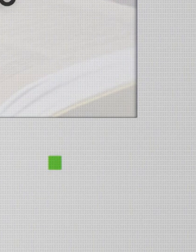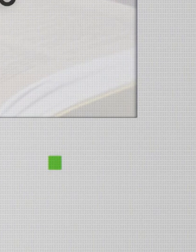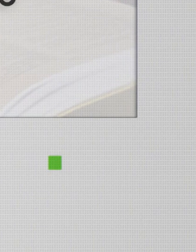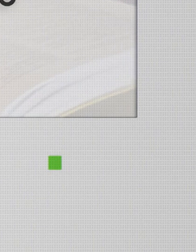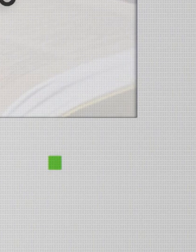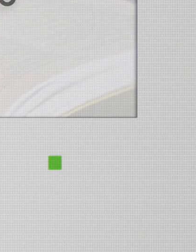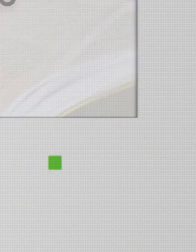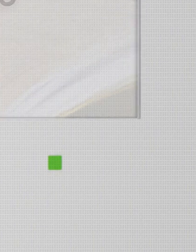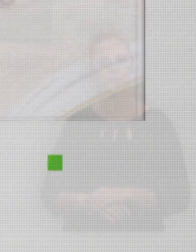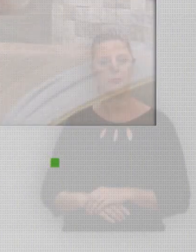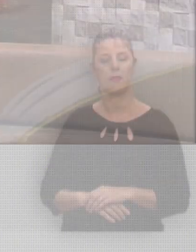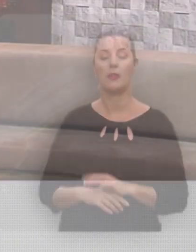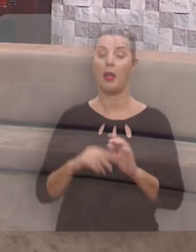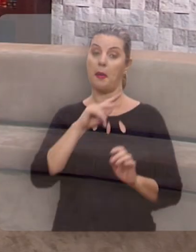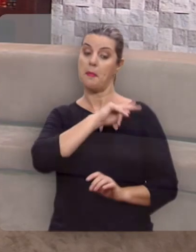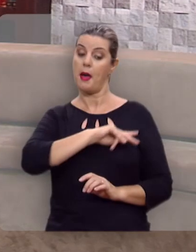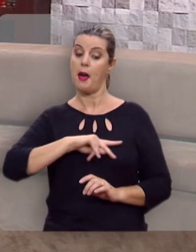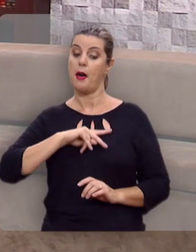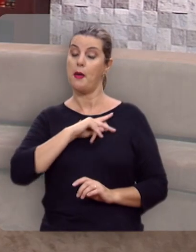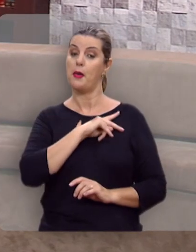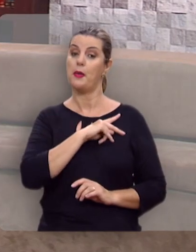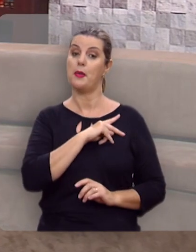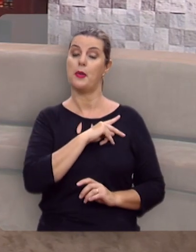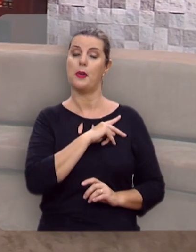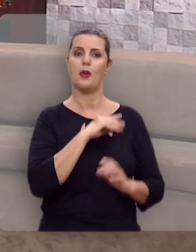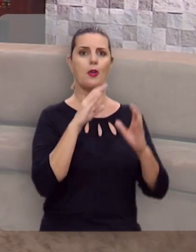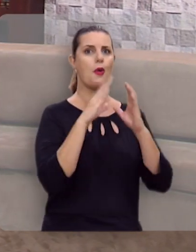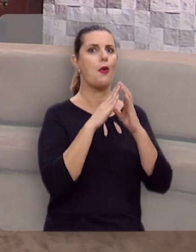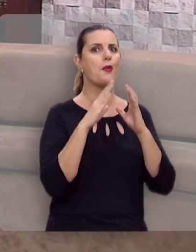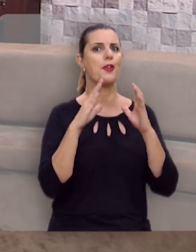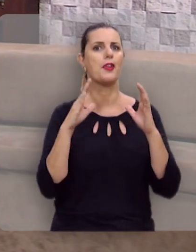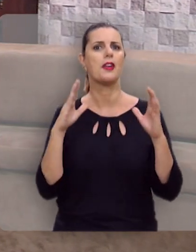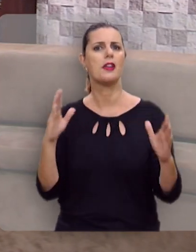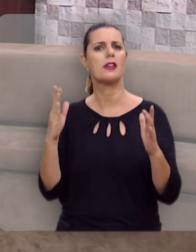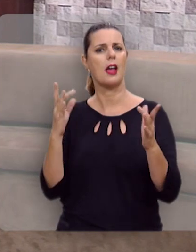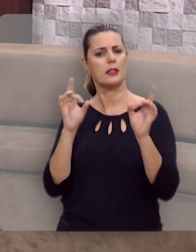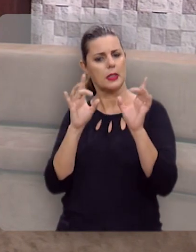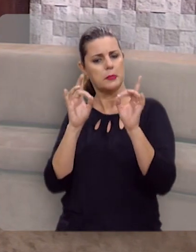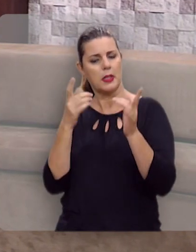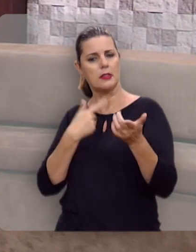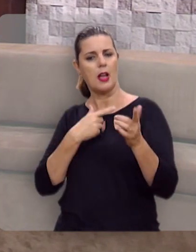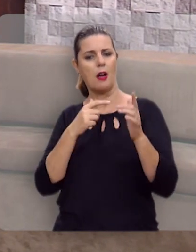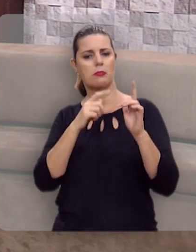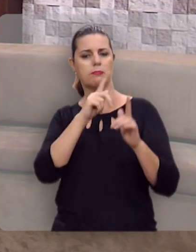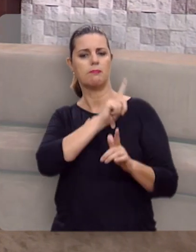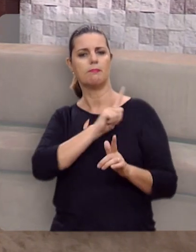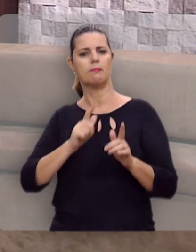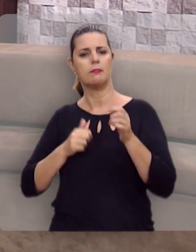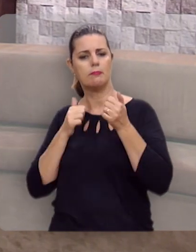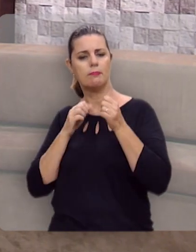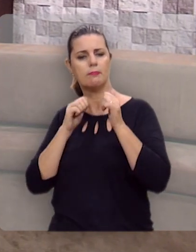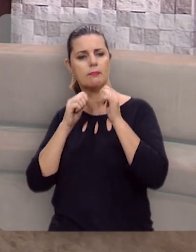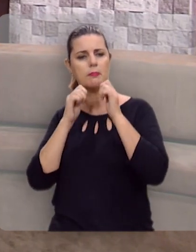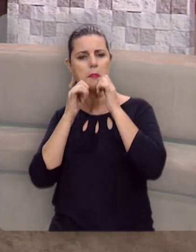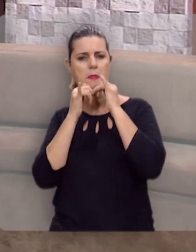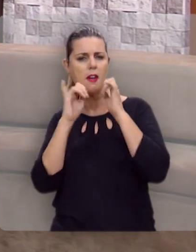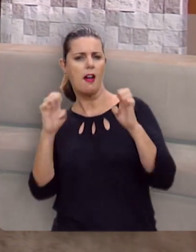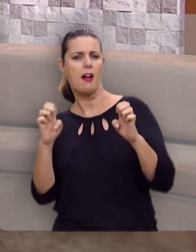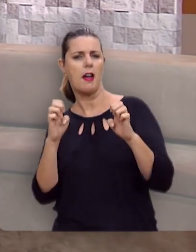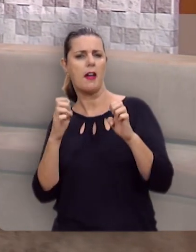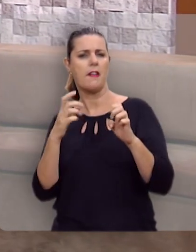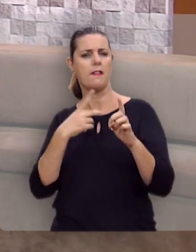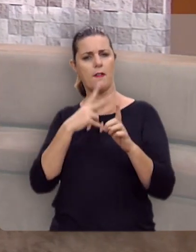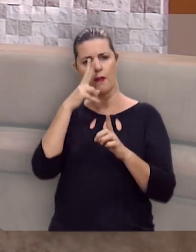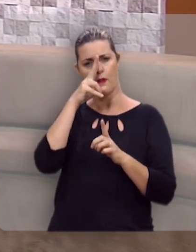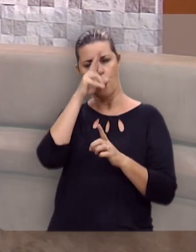seu propósito. O apóstolo Paulo, o grande bandeirante do cristianismo, o